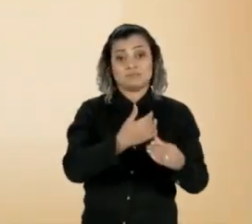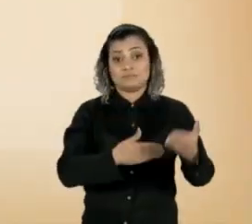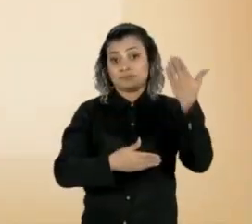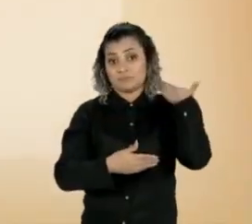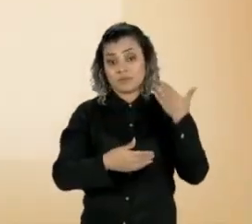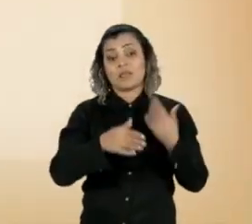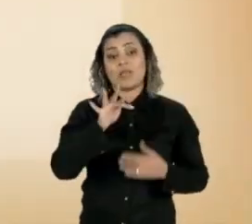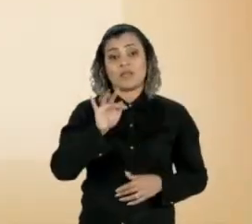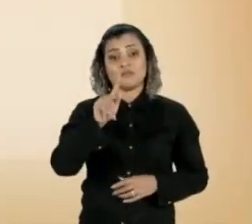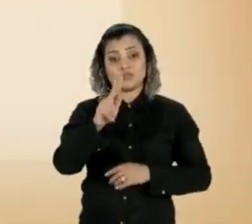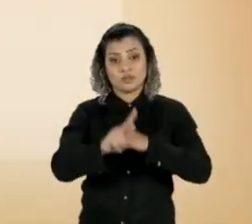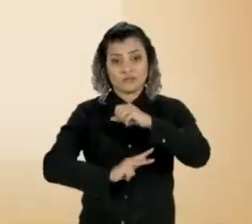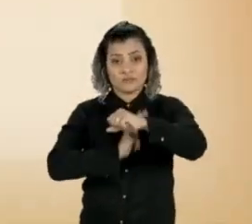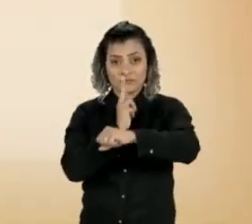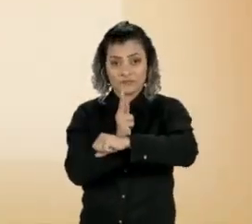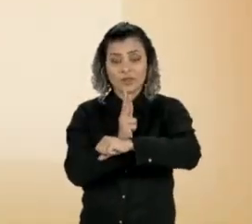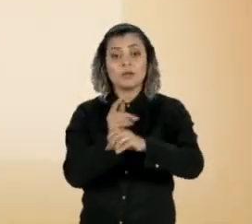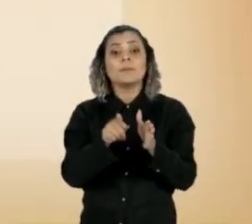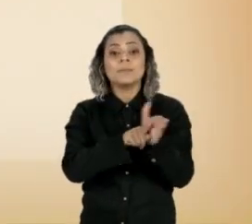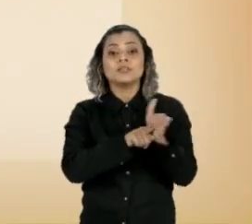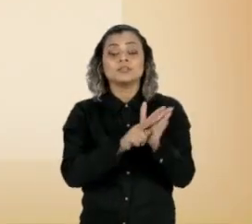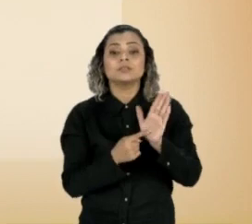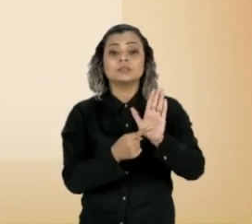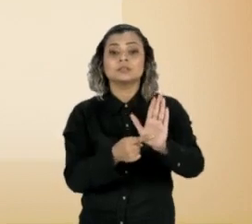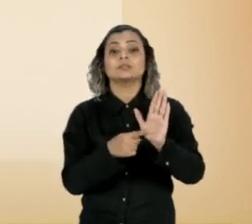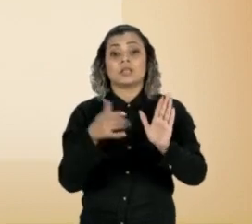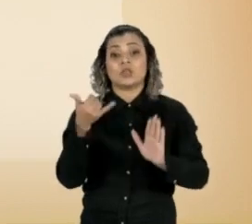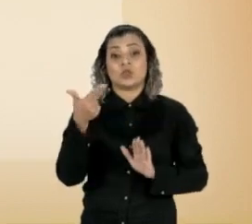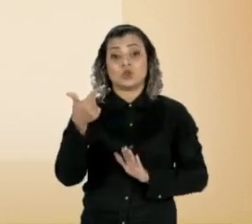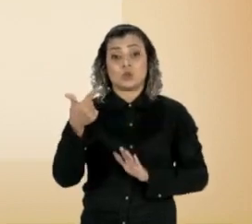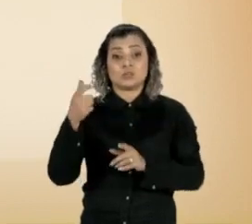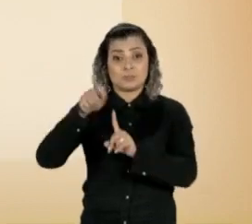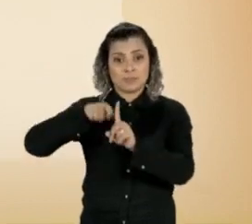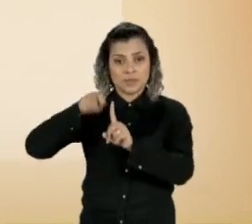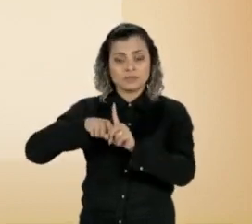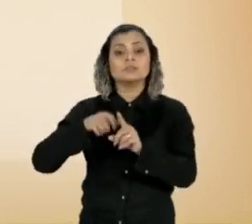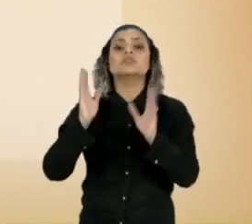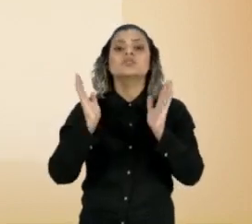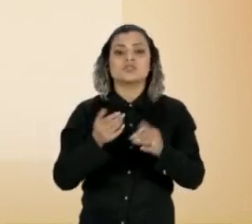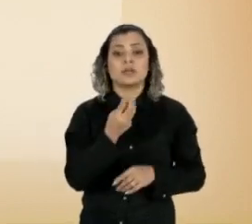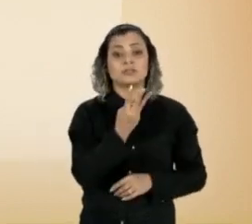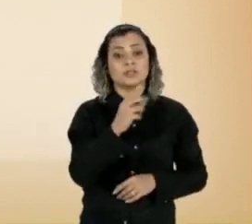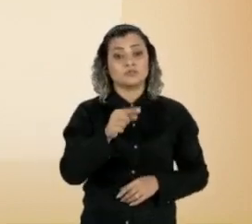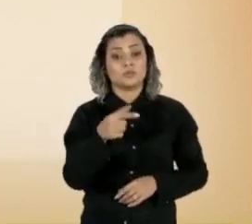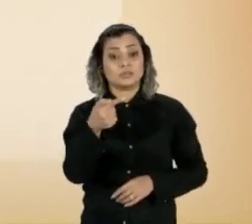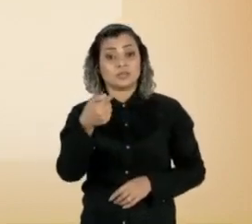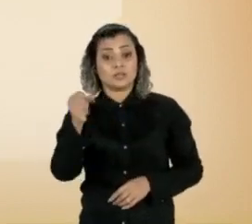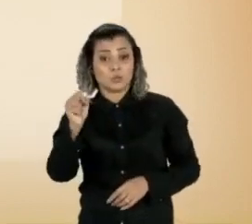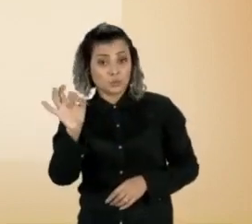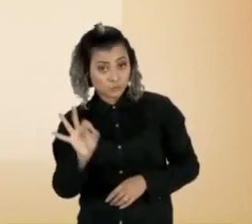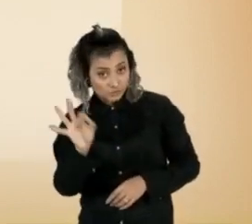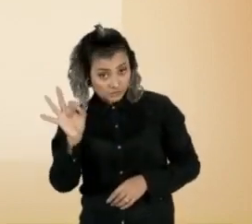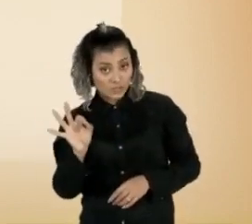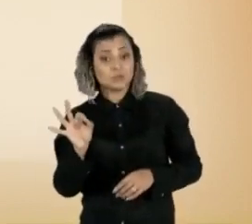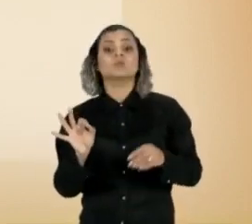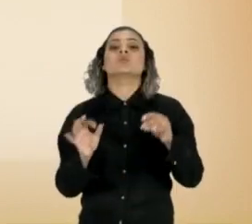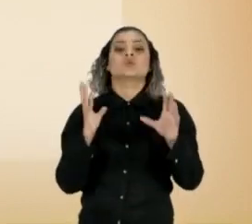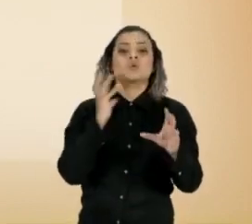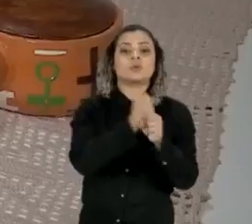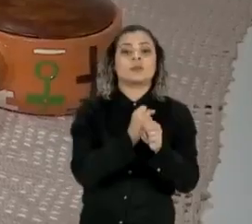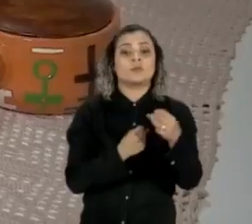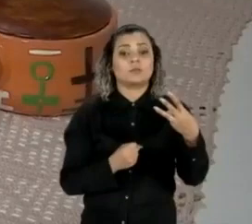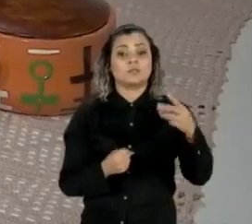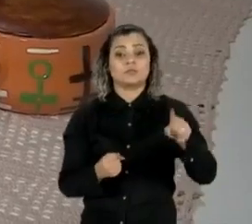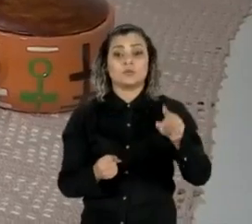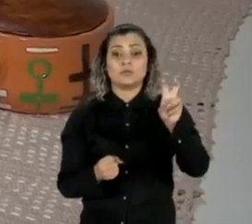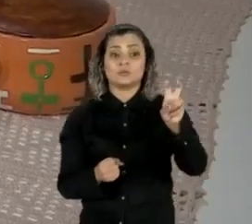Vargas, o índice de preços ao consumidor da terceira idade foi de 3,78%, contra 3,5% do índice geral.